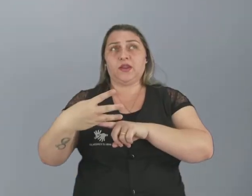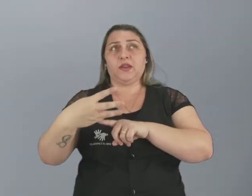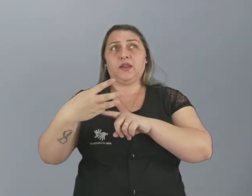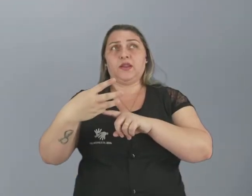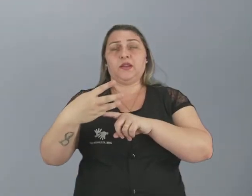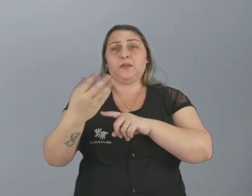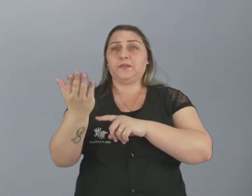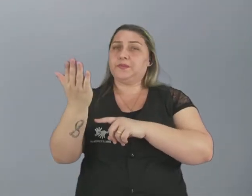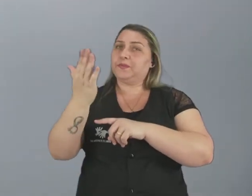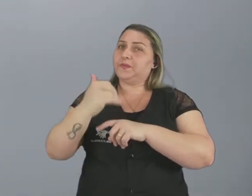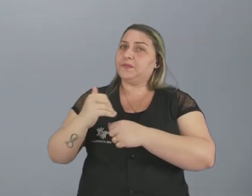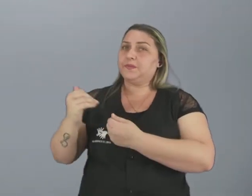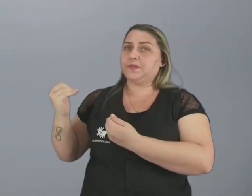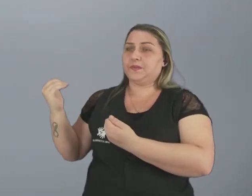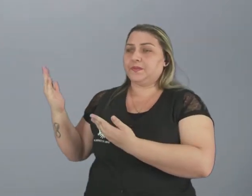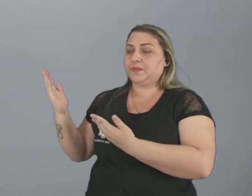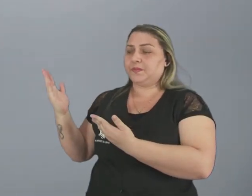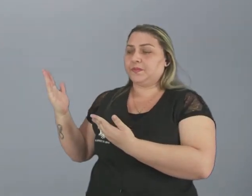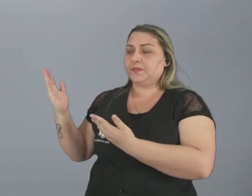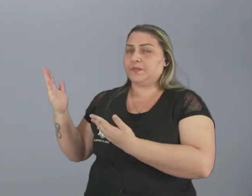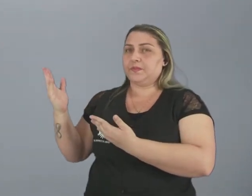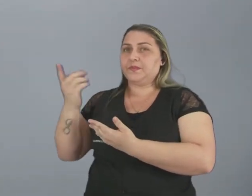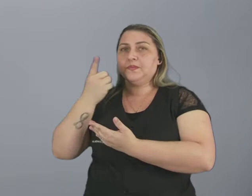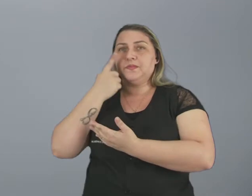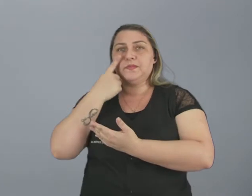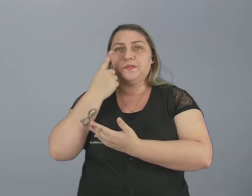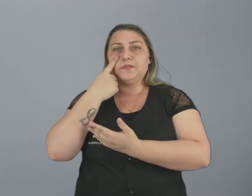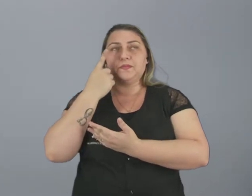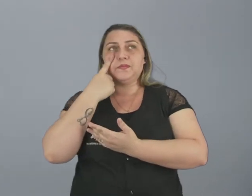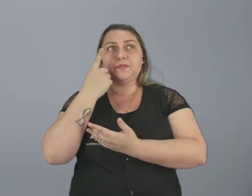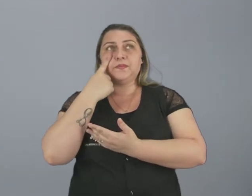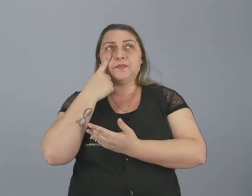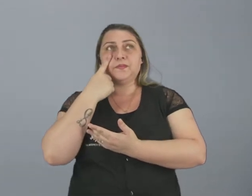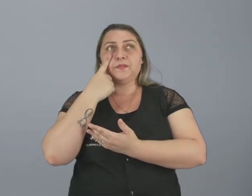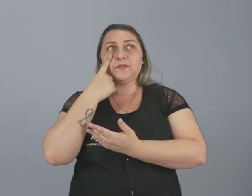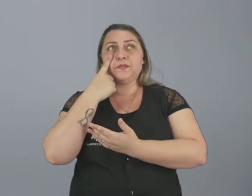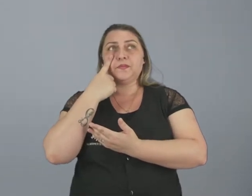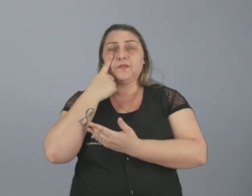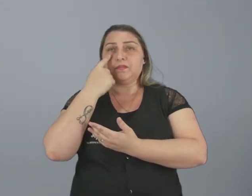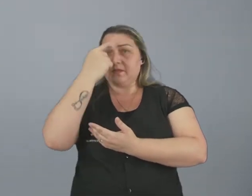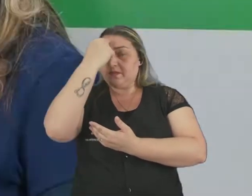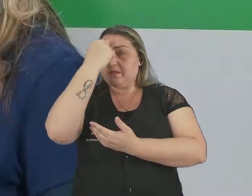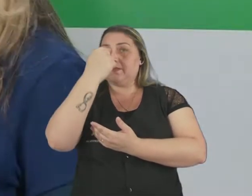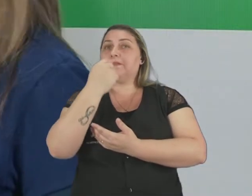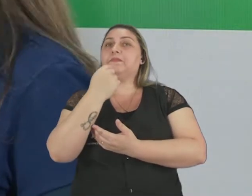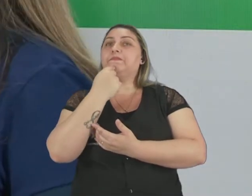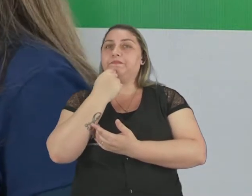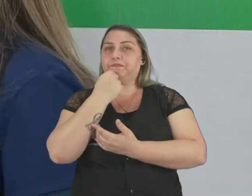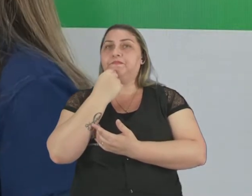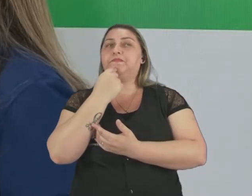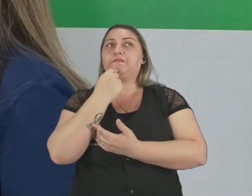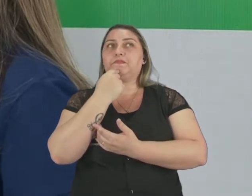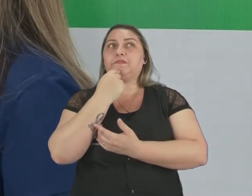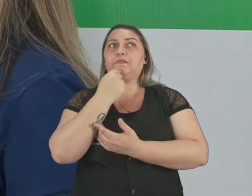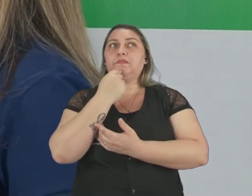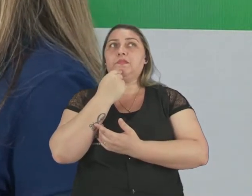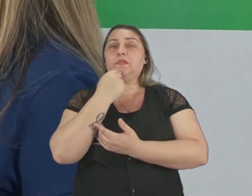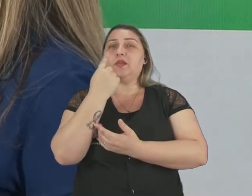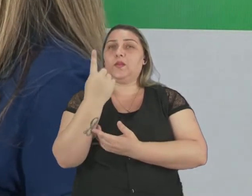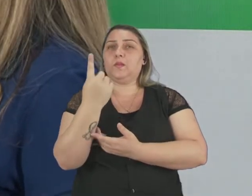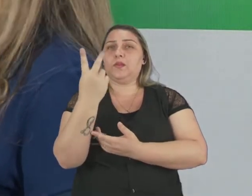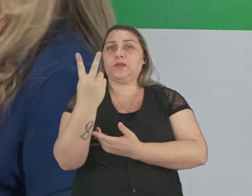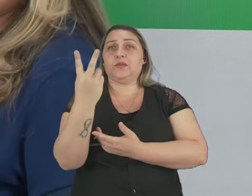vem aqui comigo de novo e você observa aqui nas imagens, em quantidades. Olha só,